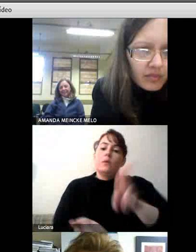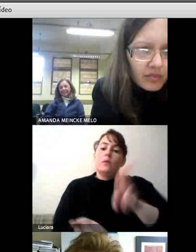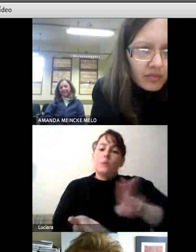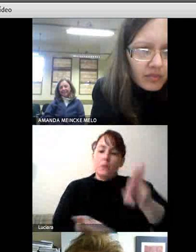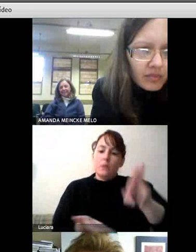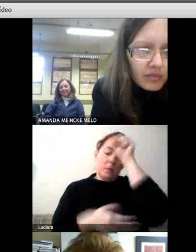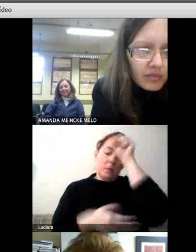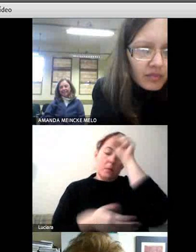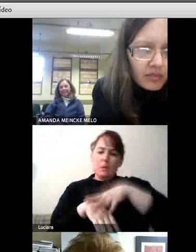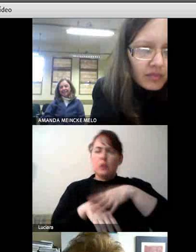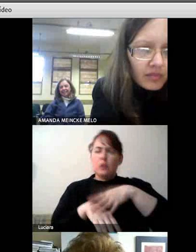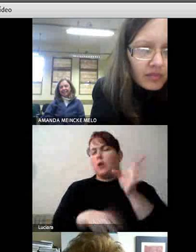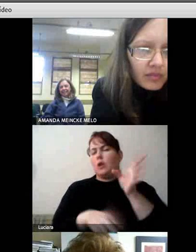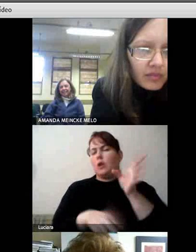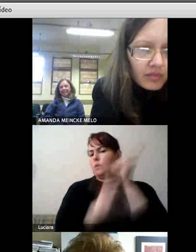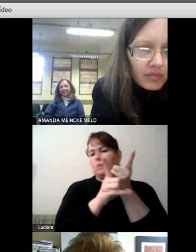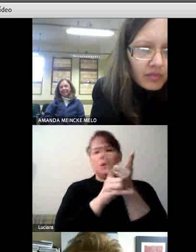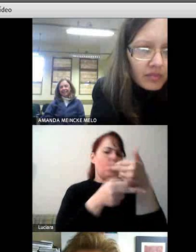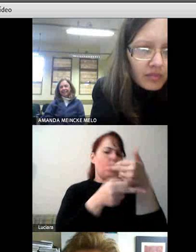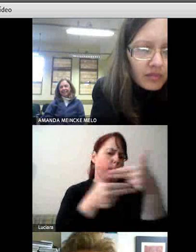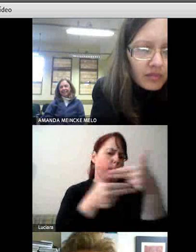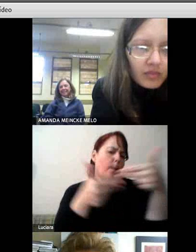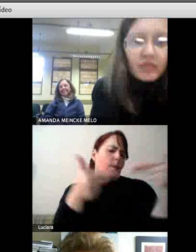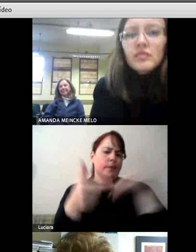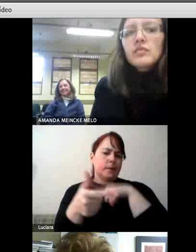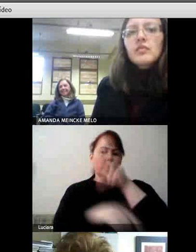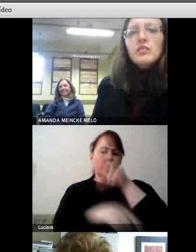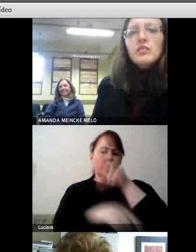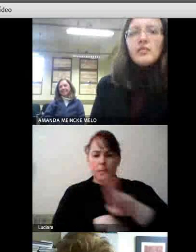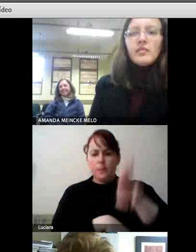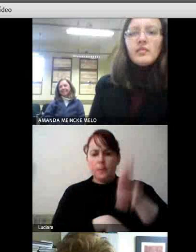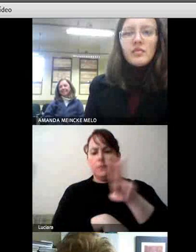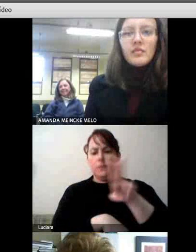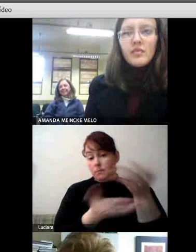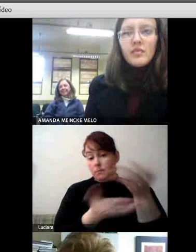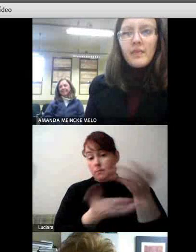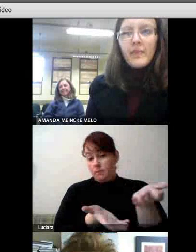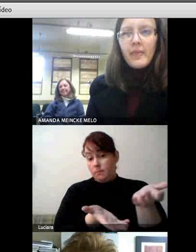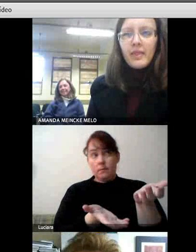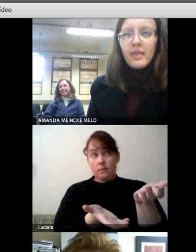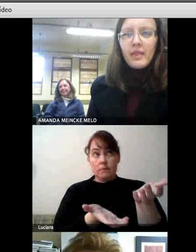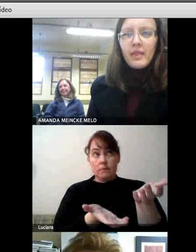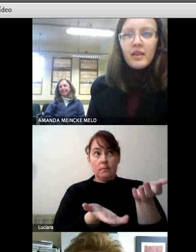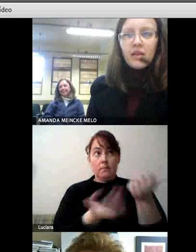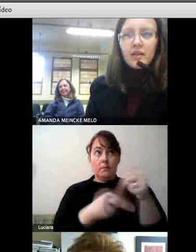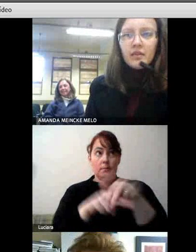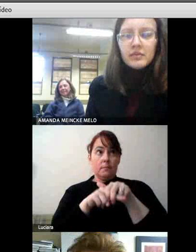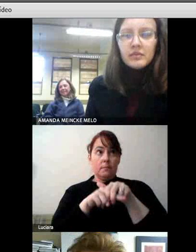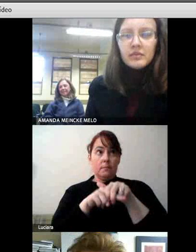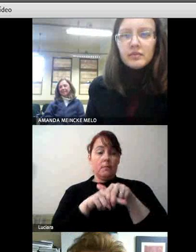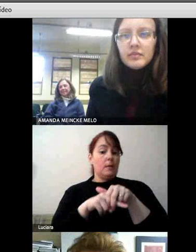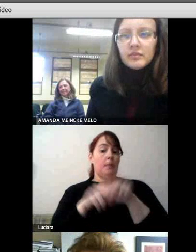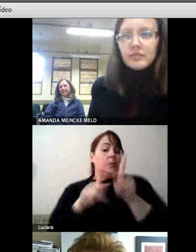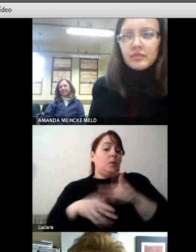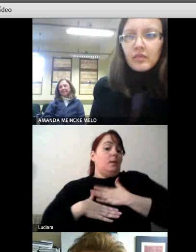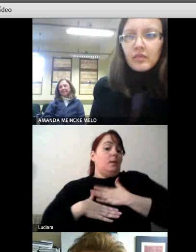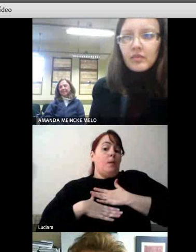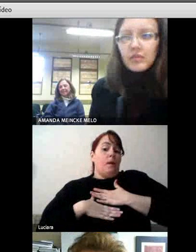E a gente deixou que ela não usasse, mas os outros professores usaram com os alunos dela. Este ano a gente chegou e ela disse